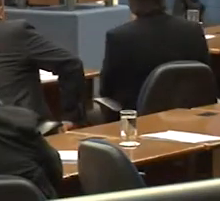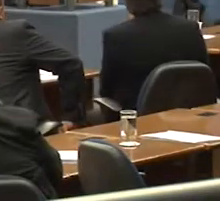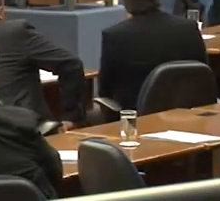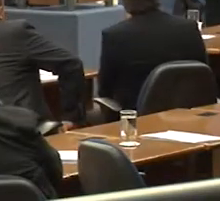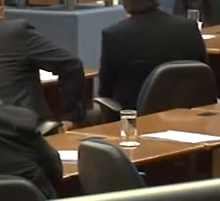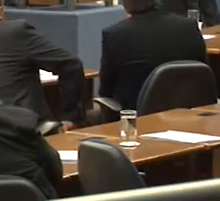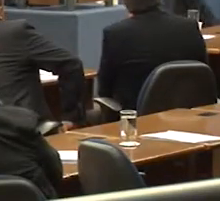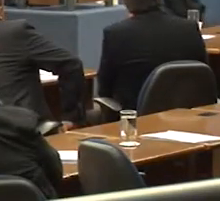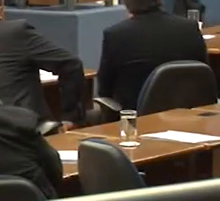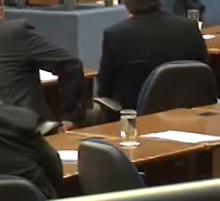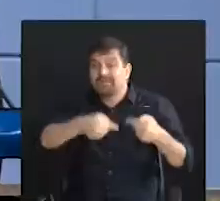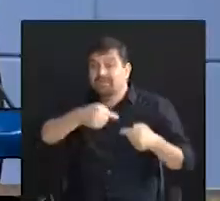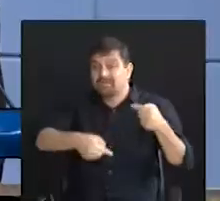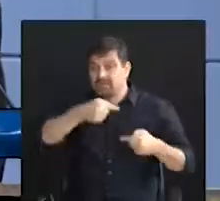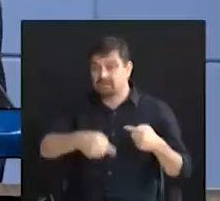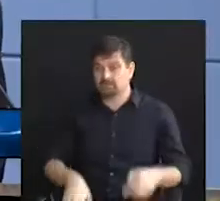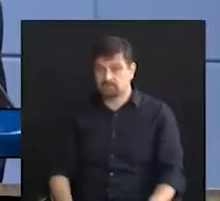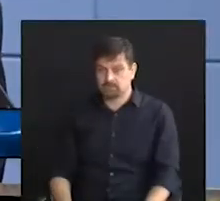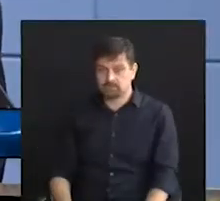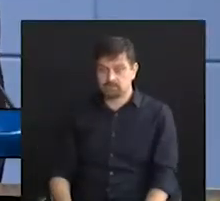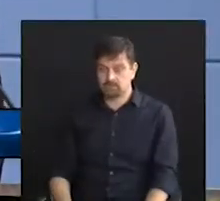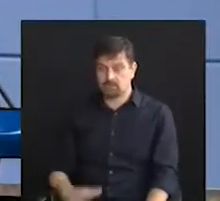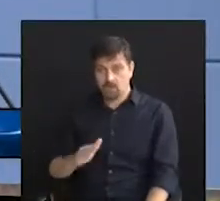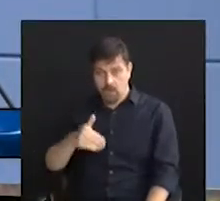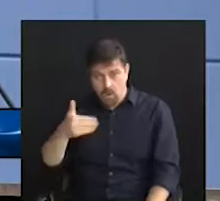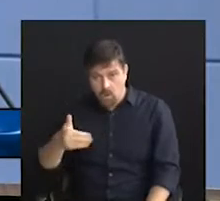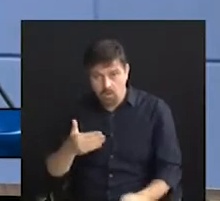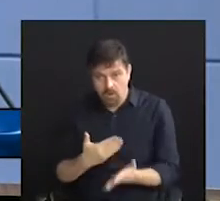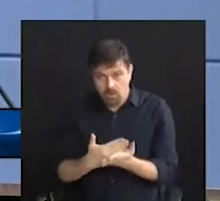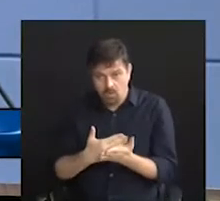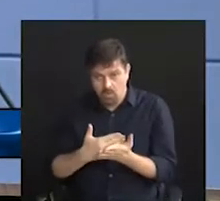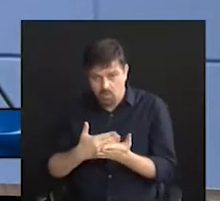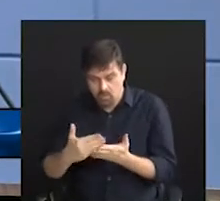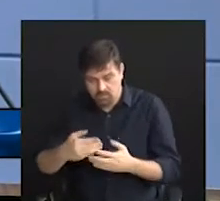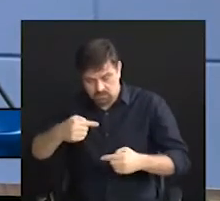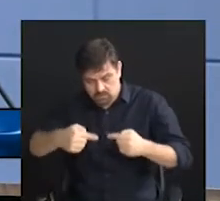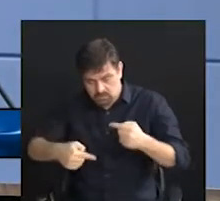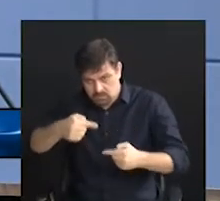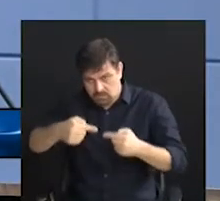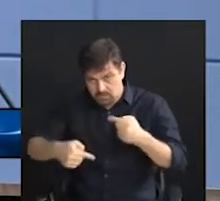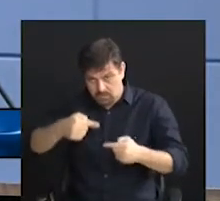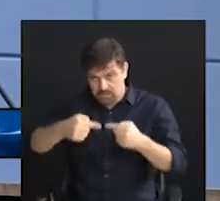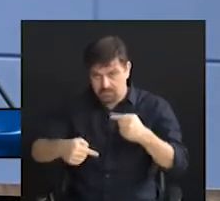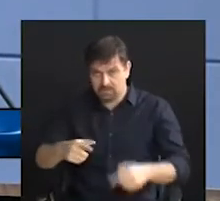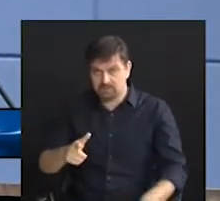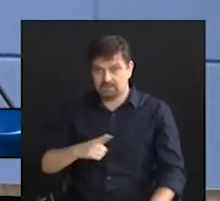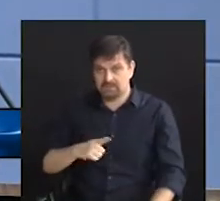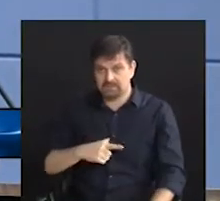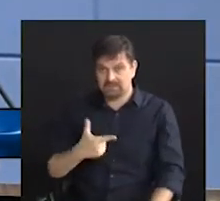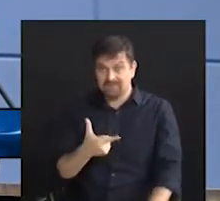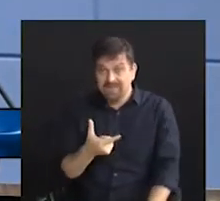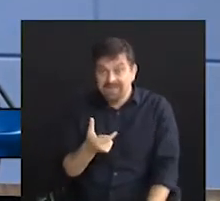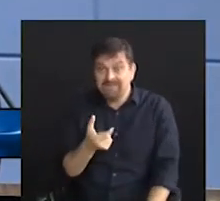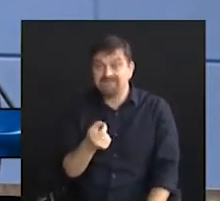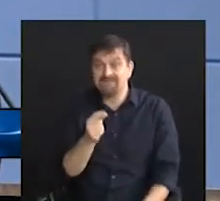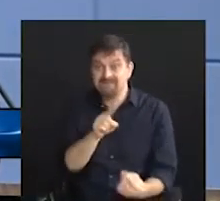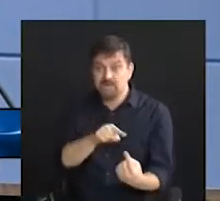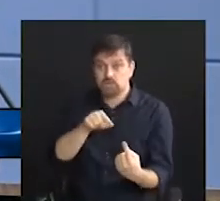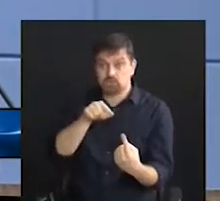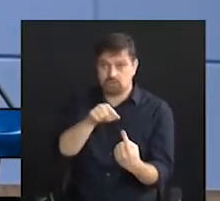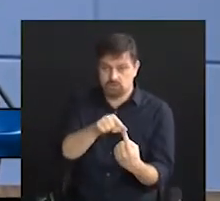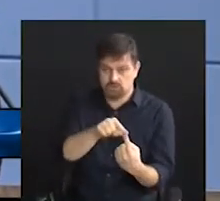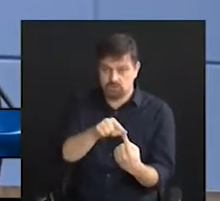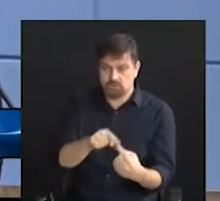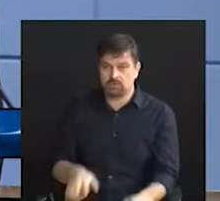proposta enviada à casa. Quando o plano iniciou o debate, foi iniciado com 20 metas, que são as